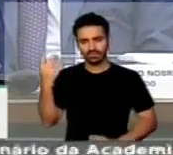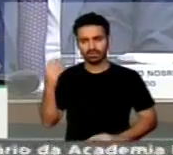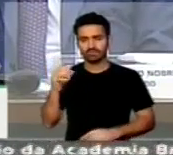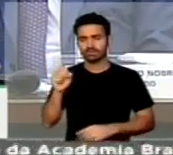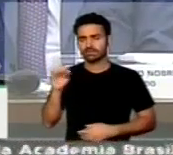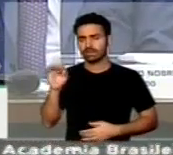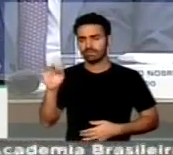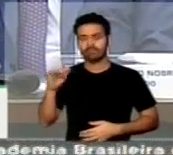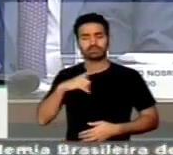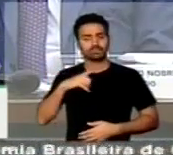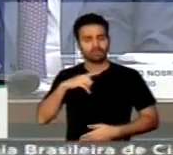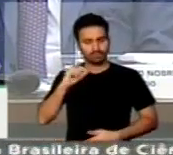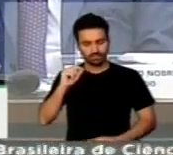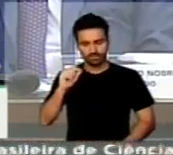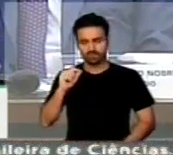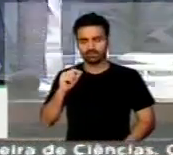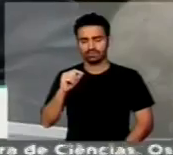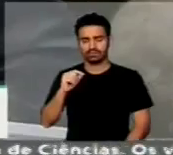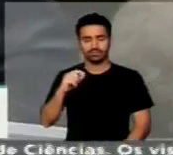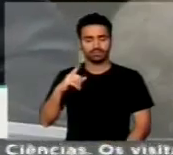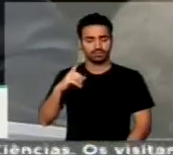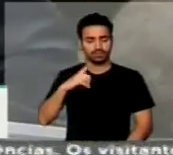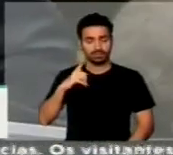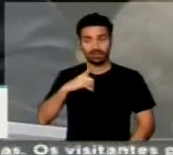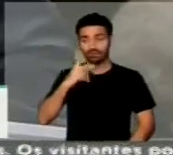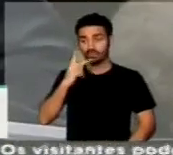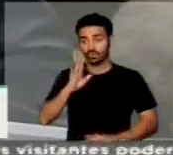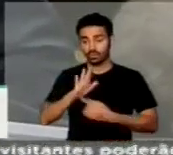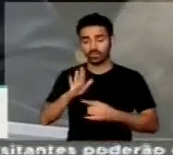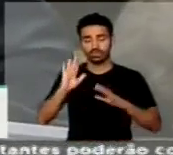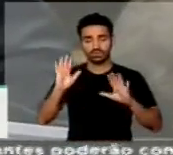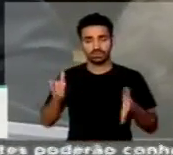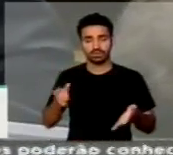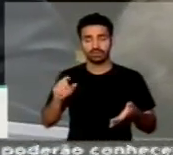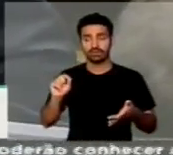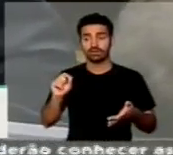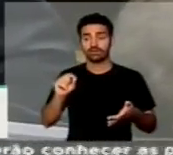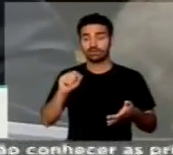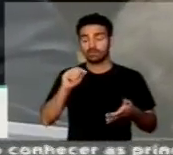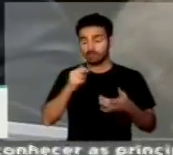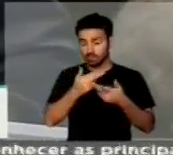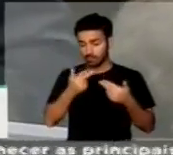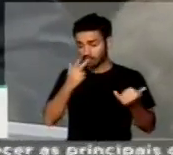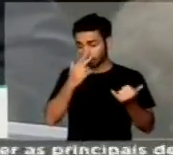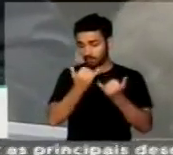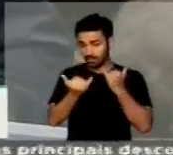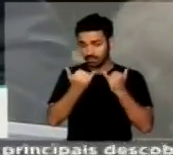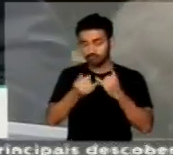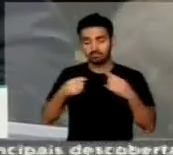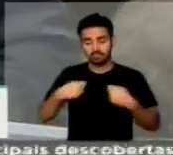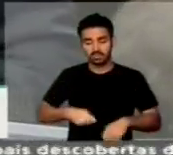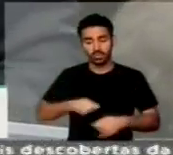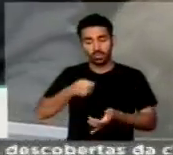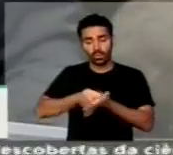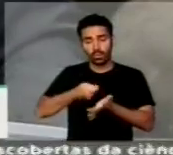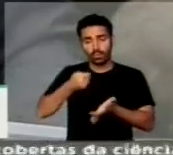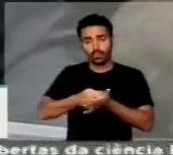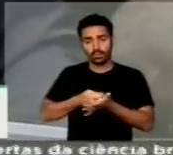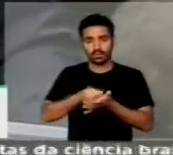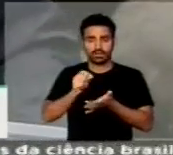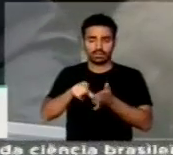relator, aonde está lá dito que fatos conexos devem ser